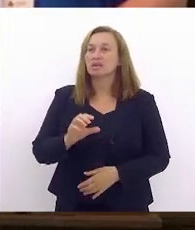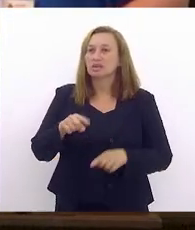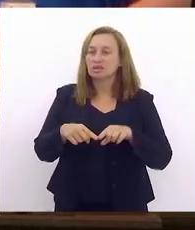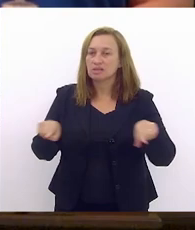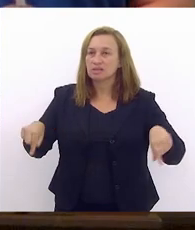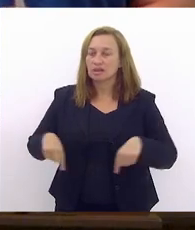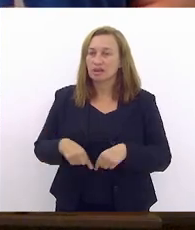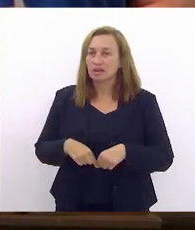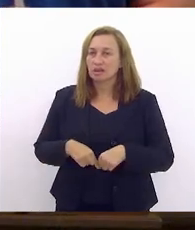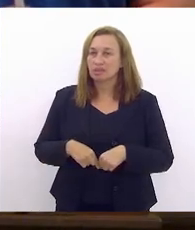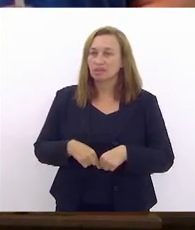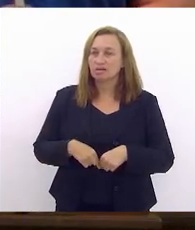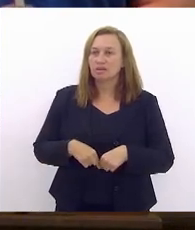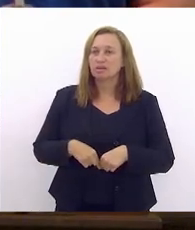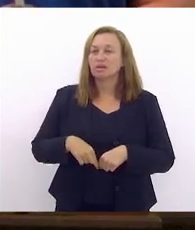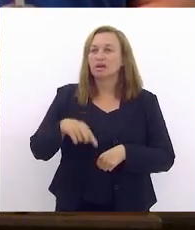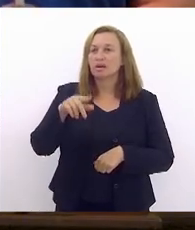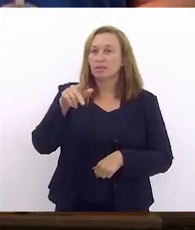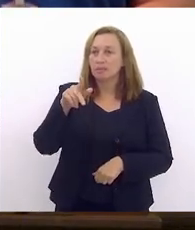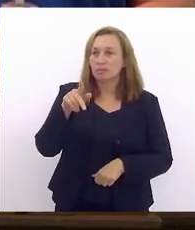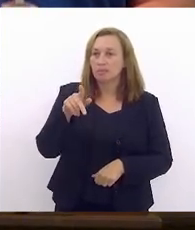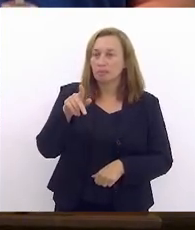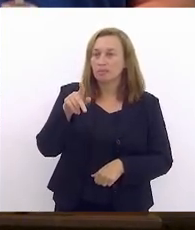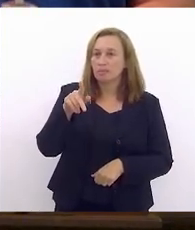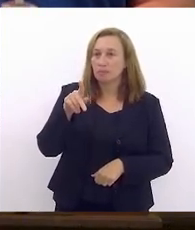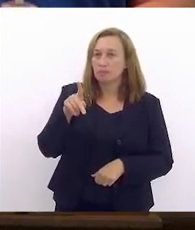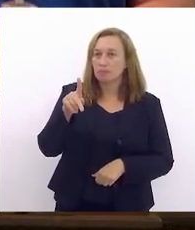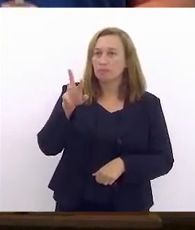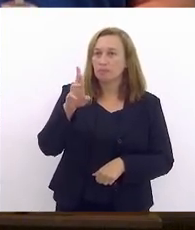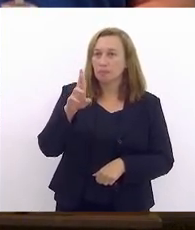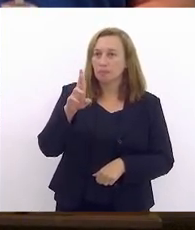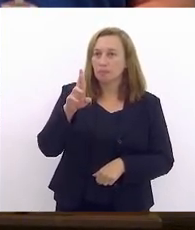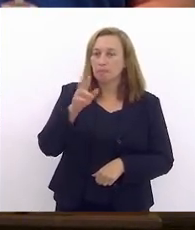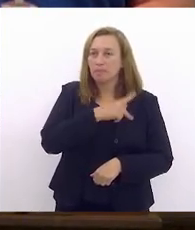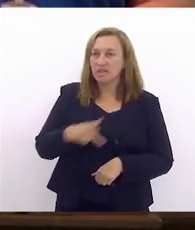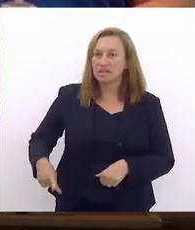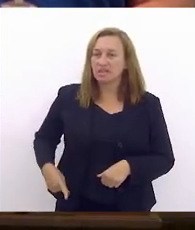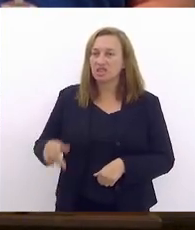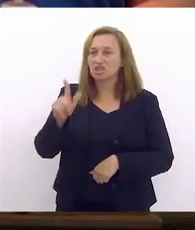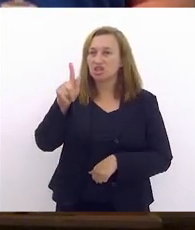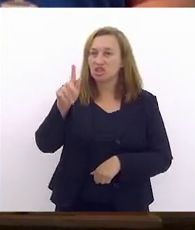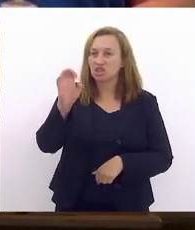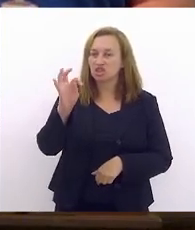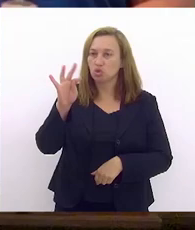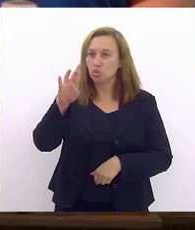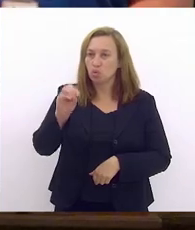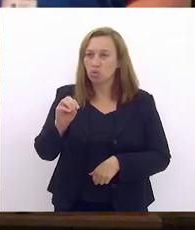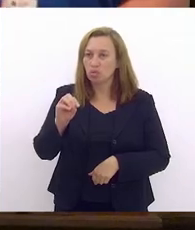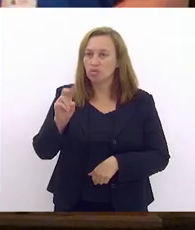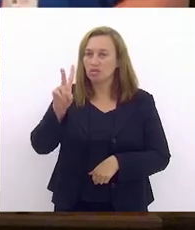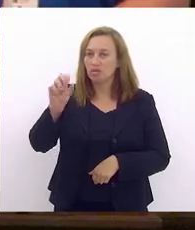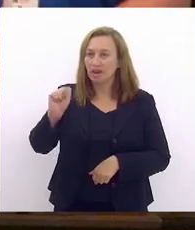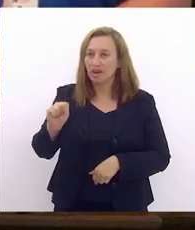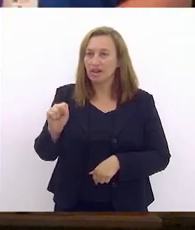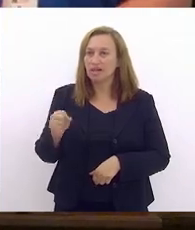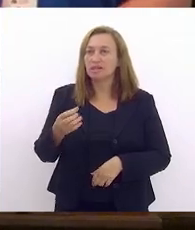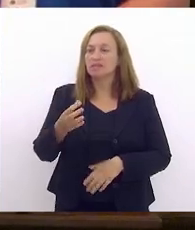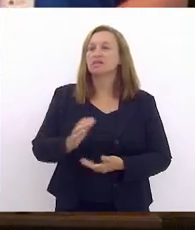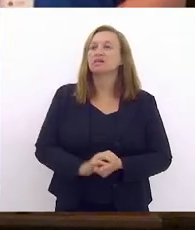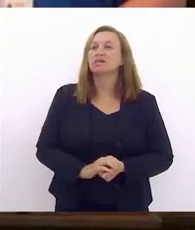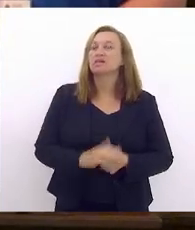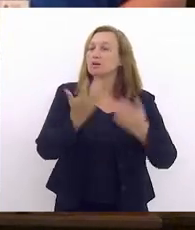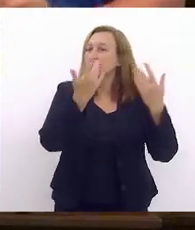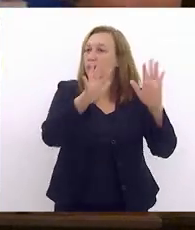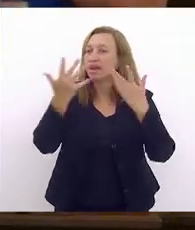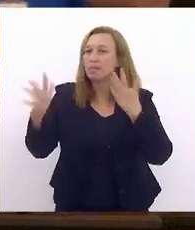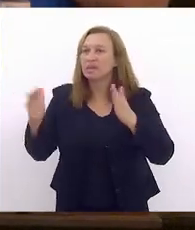presidente Getúlio Vargas, que é aqui ao lado, onde ele receberá os cumprimentos de todos vocês. Parabéns a Império Serrano, parabéns